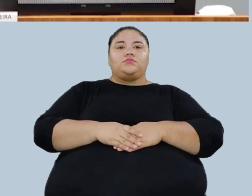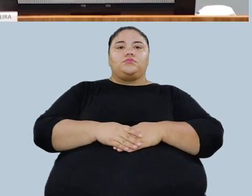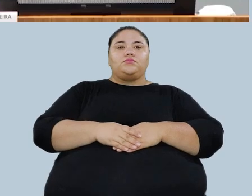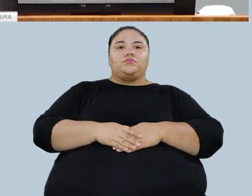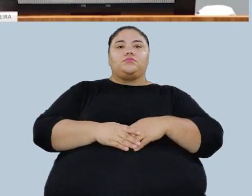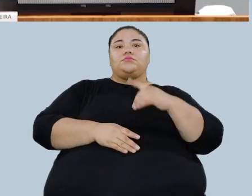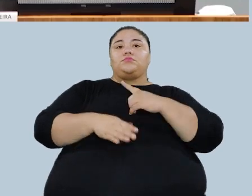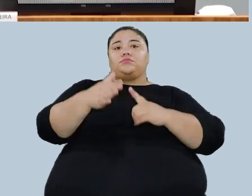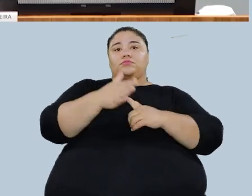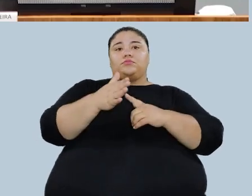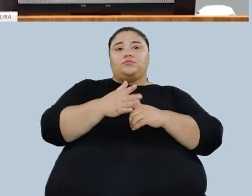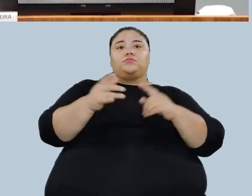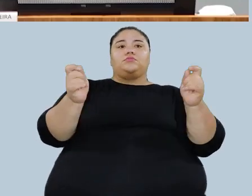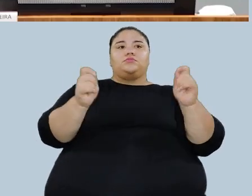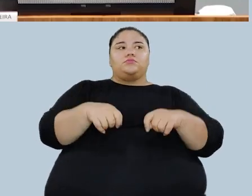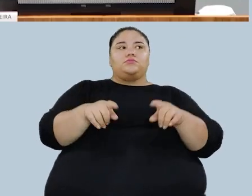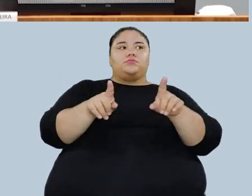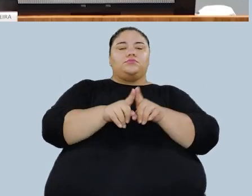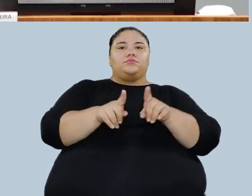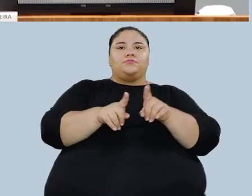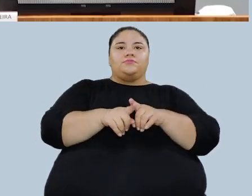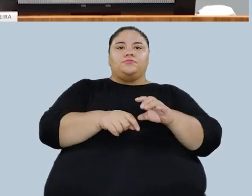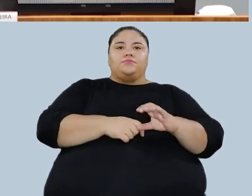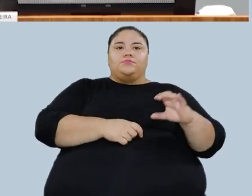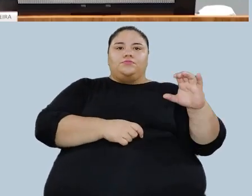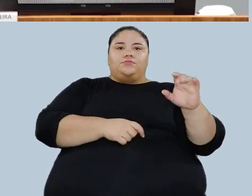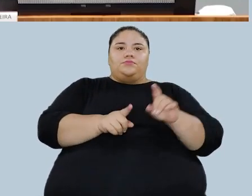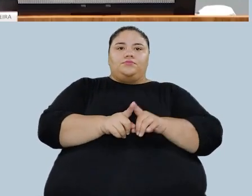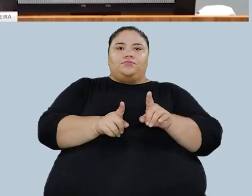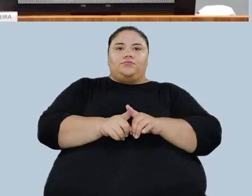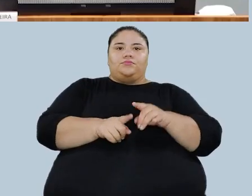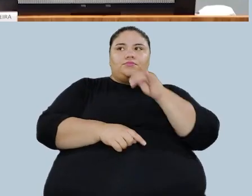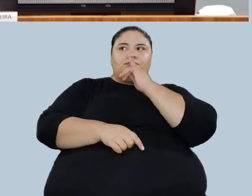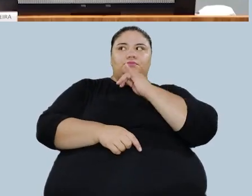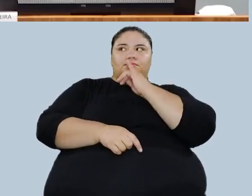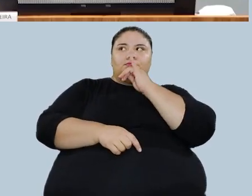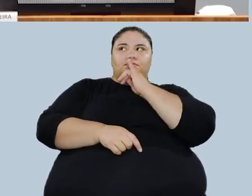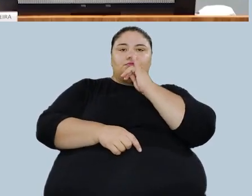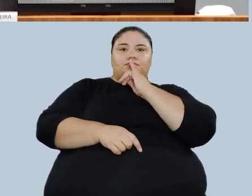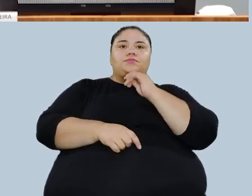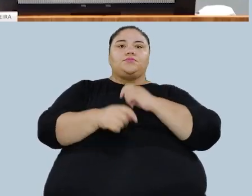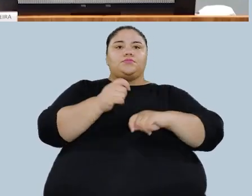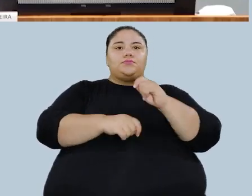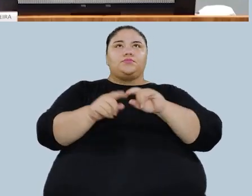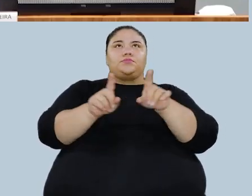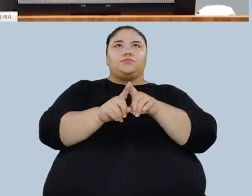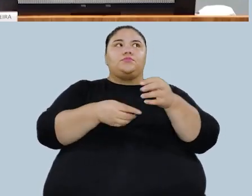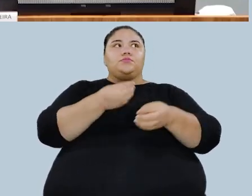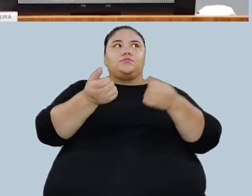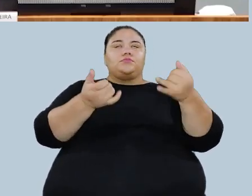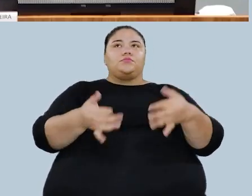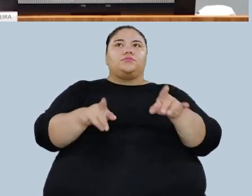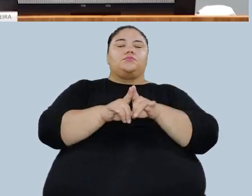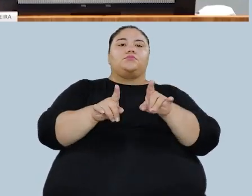há limites também, possibilidade de tomada de créditos, as possibilidades de tomada de créditos nessas operações, como é o caso,